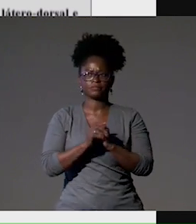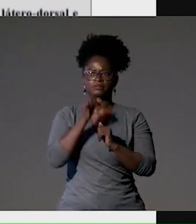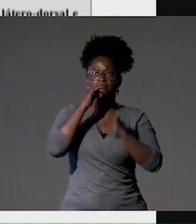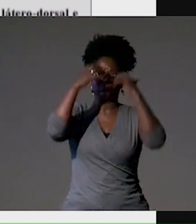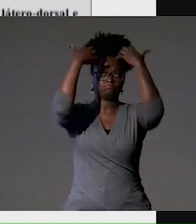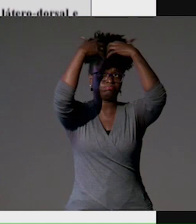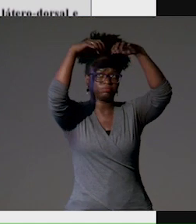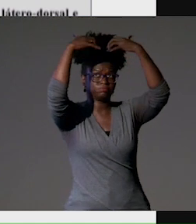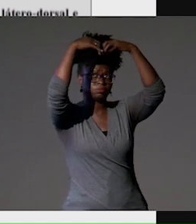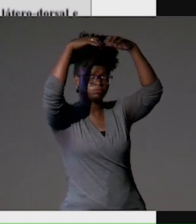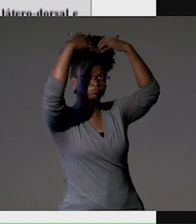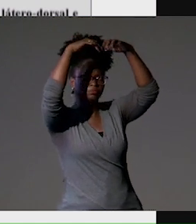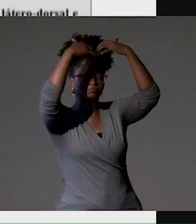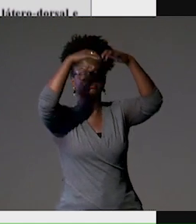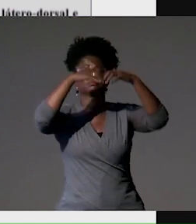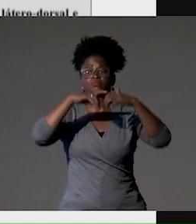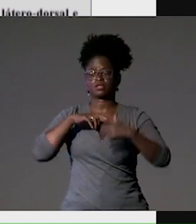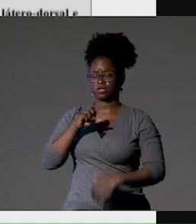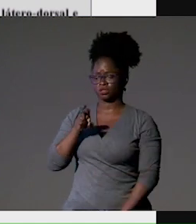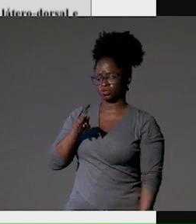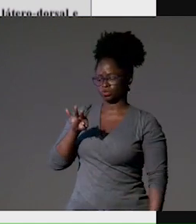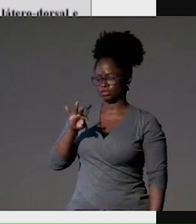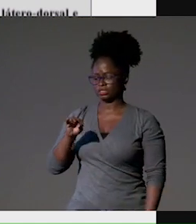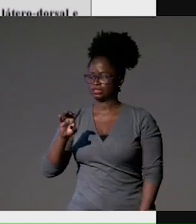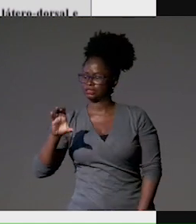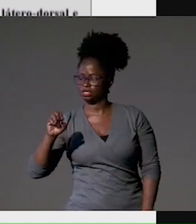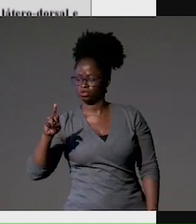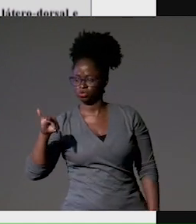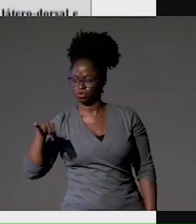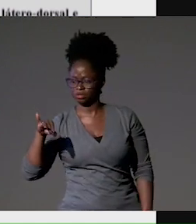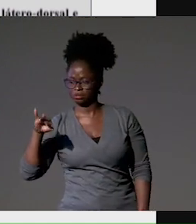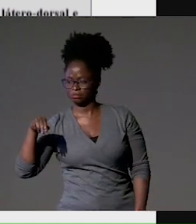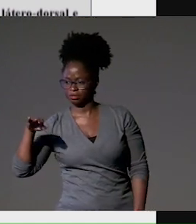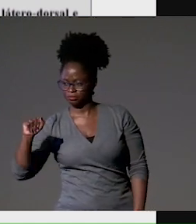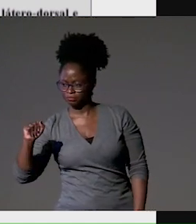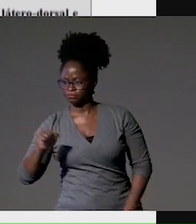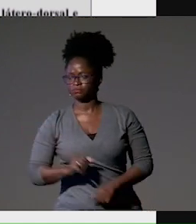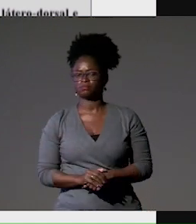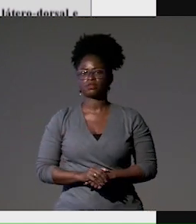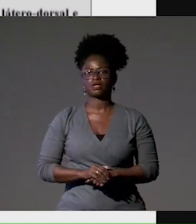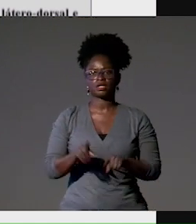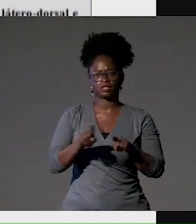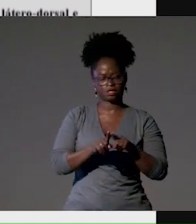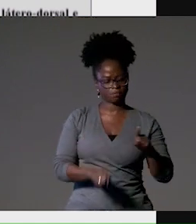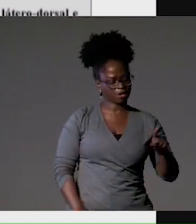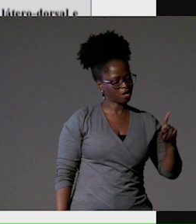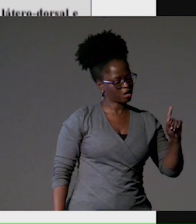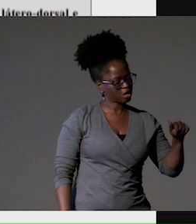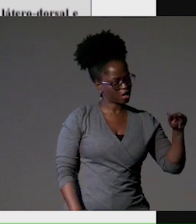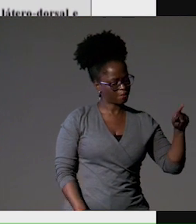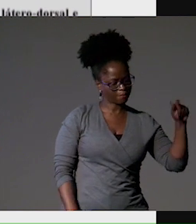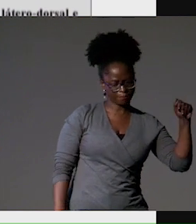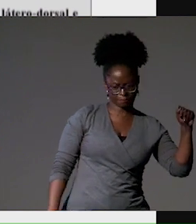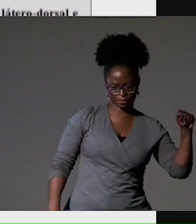sistemas de funcionamento cerebral envolvendo substâncias como a serotonina, o GABA, que é